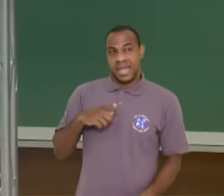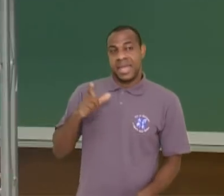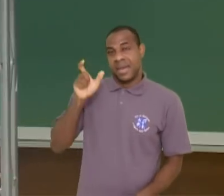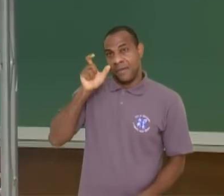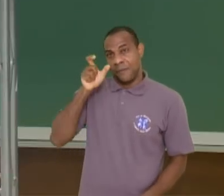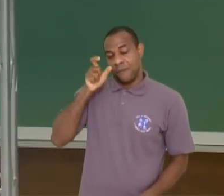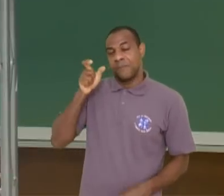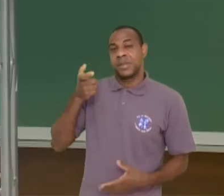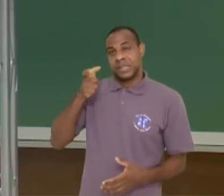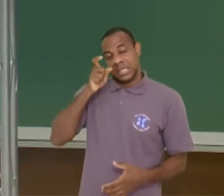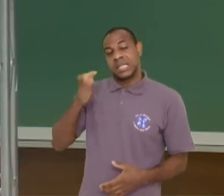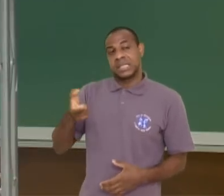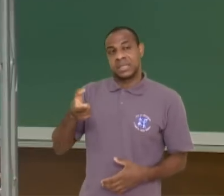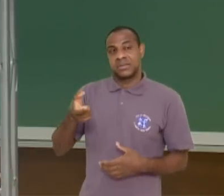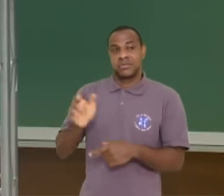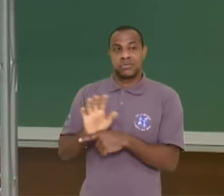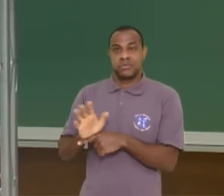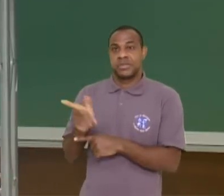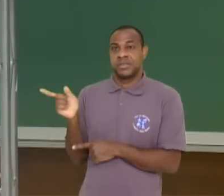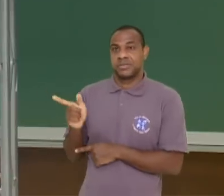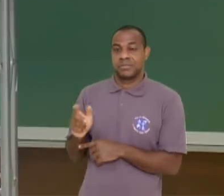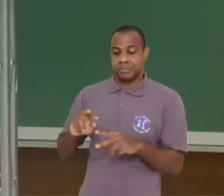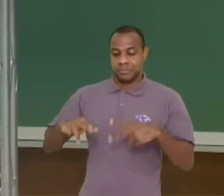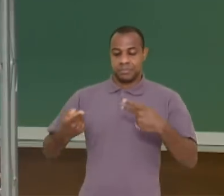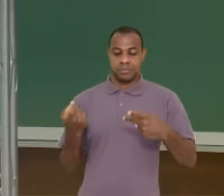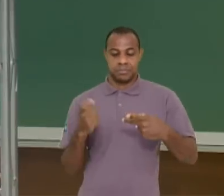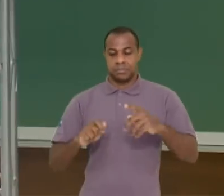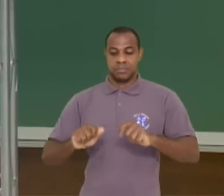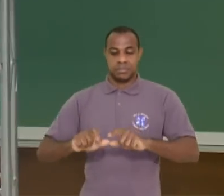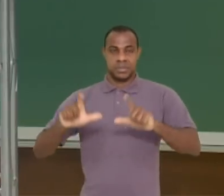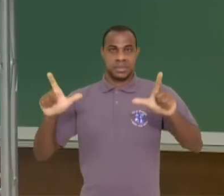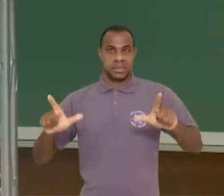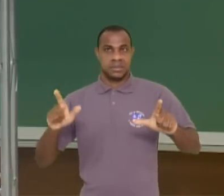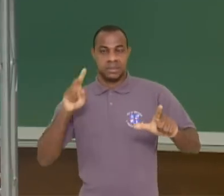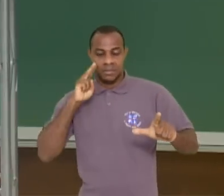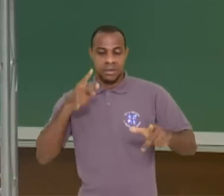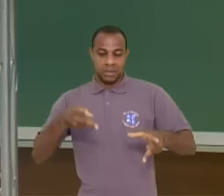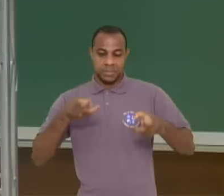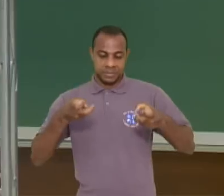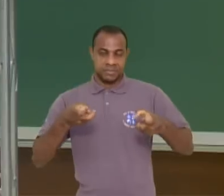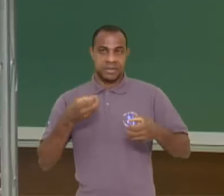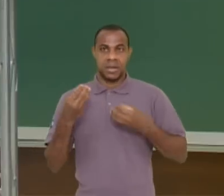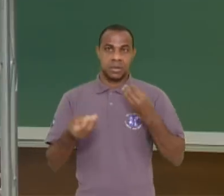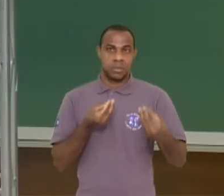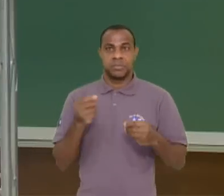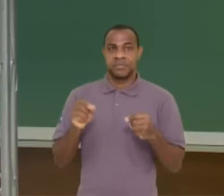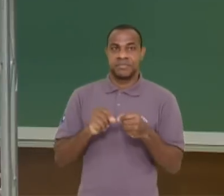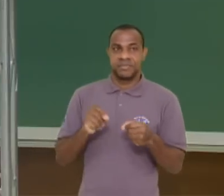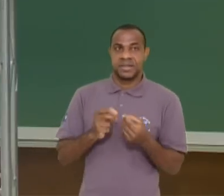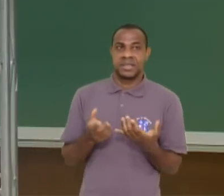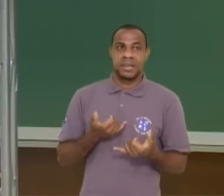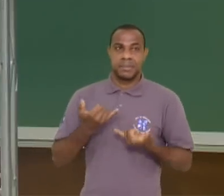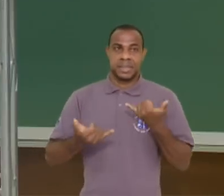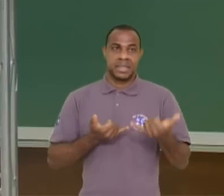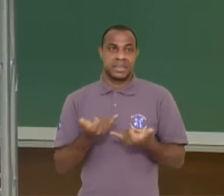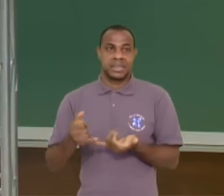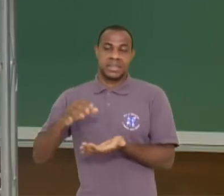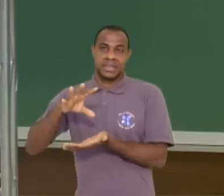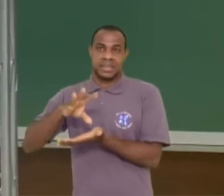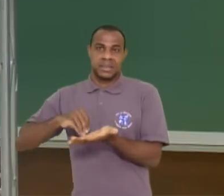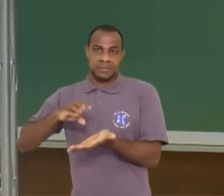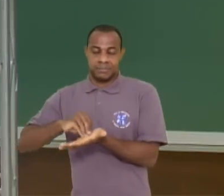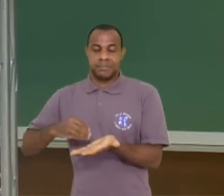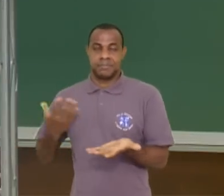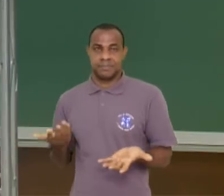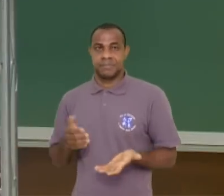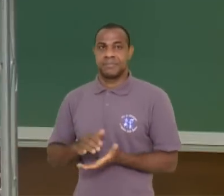assistindo e está aprendendo cada vez mais sobre o tema da imitação, né? Principalmente realizando o jogo de forma prática, que